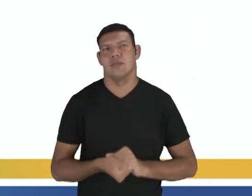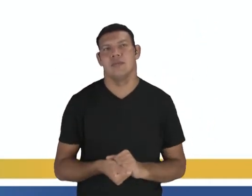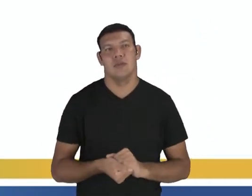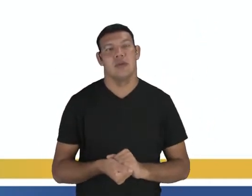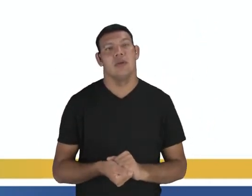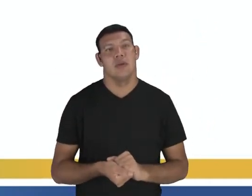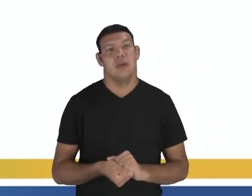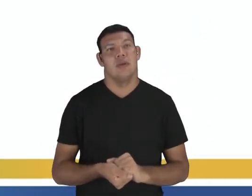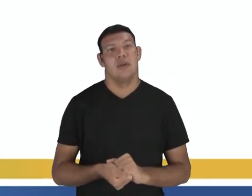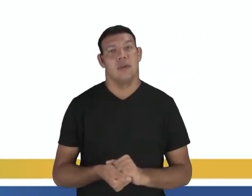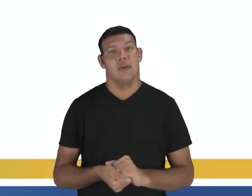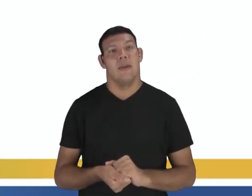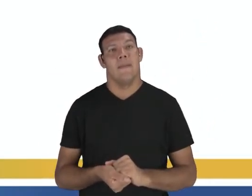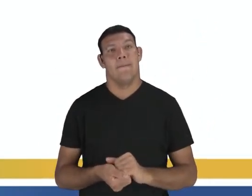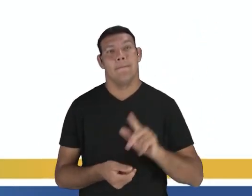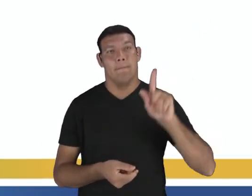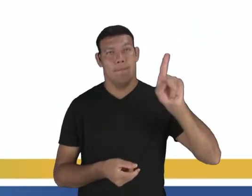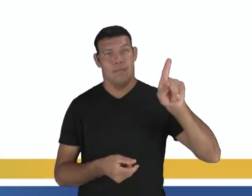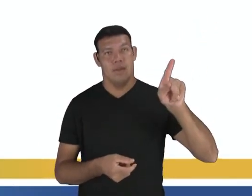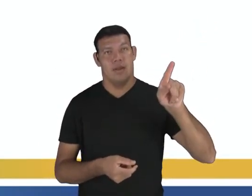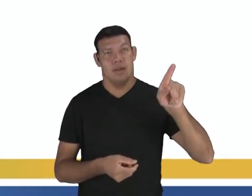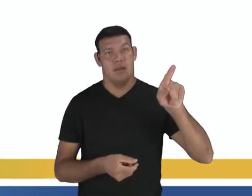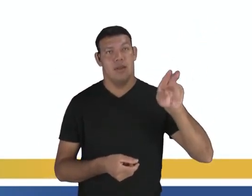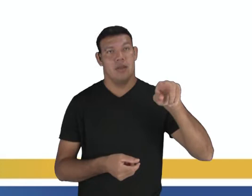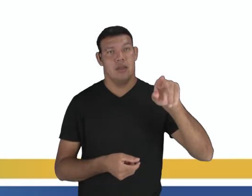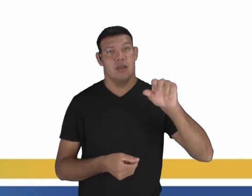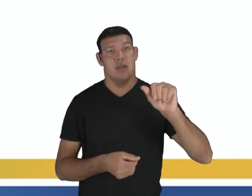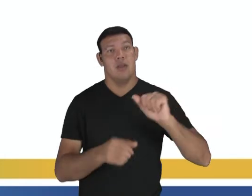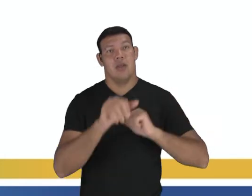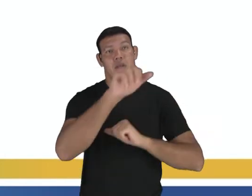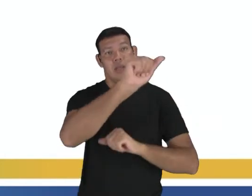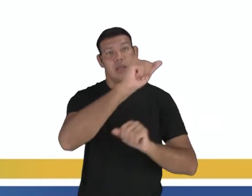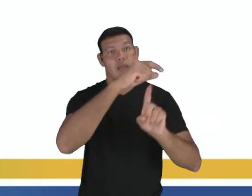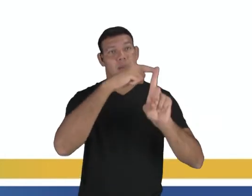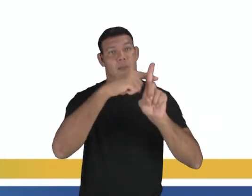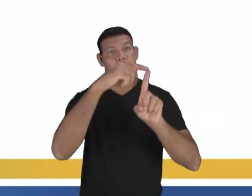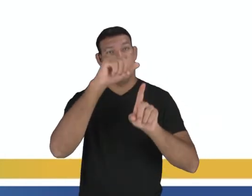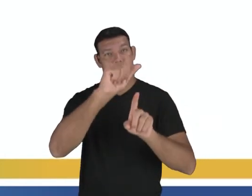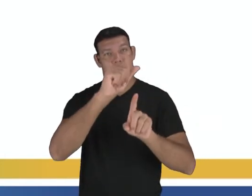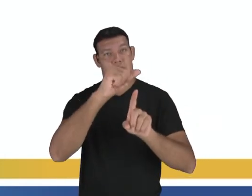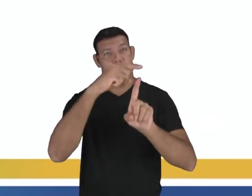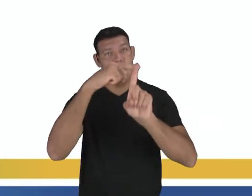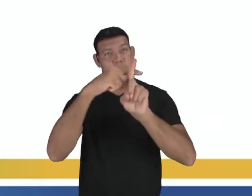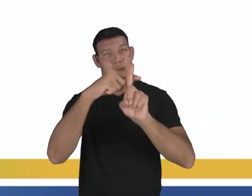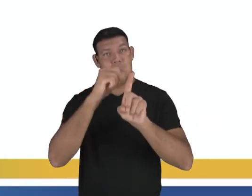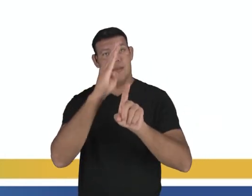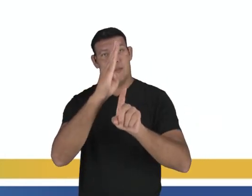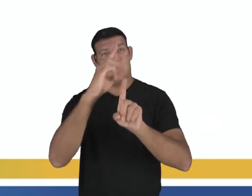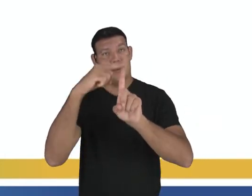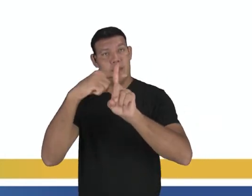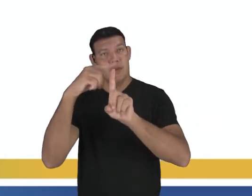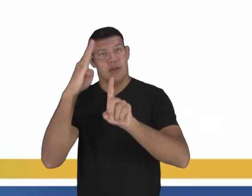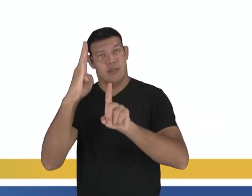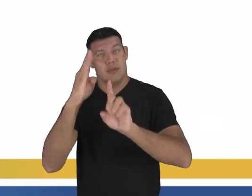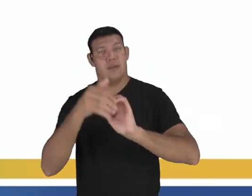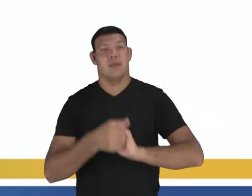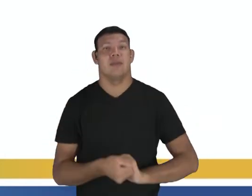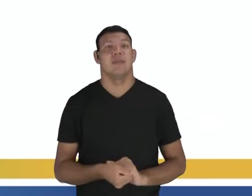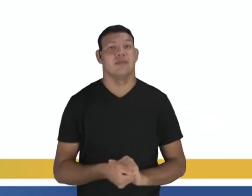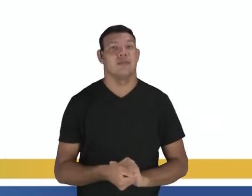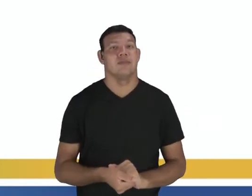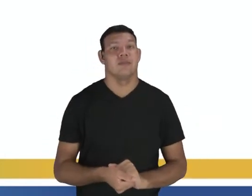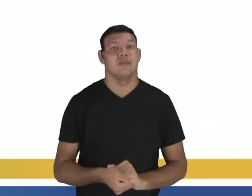os lados, então eu vou ter A mais A, que é a parte de baixo mais a parte de cima, mais B, que é a altura da